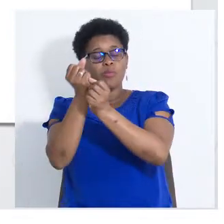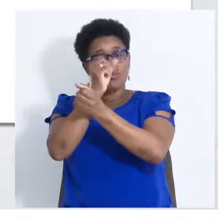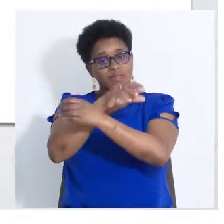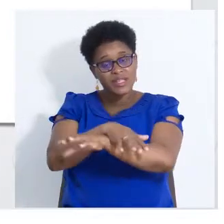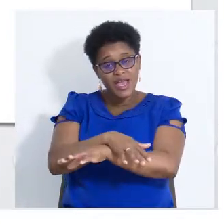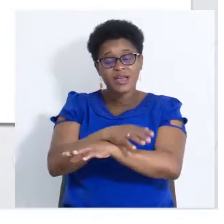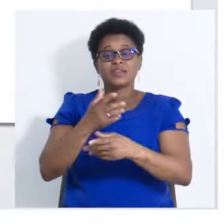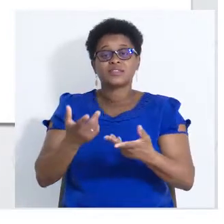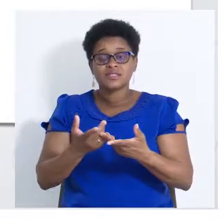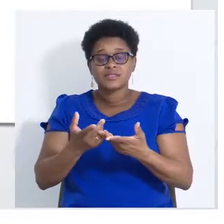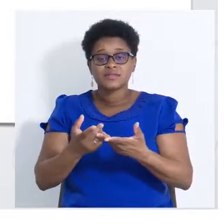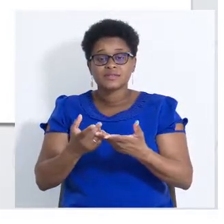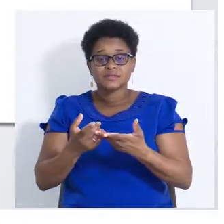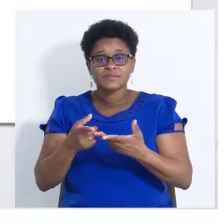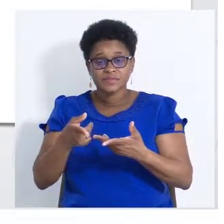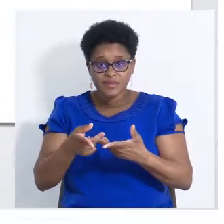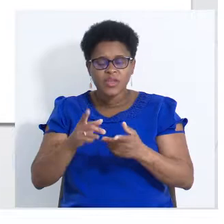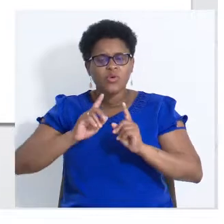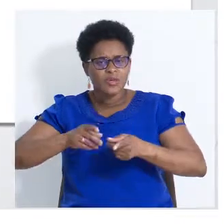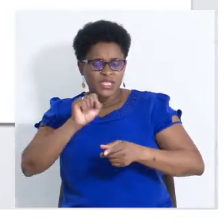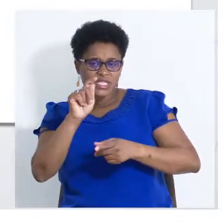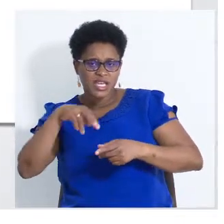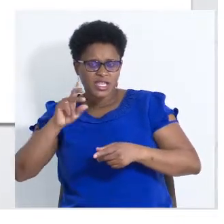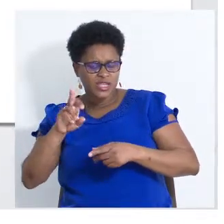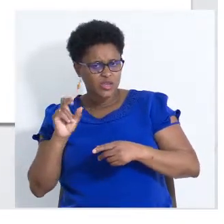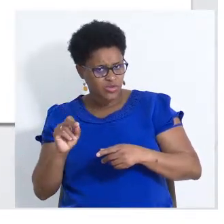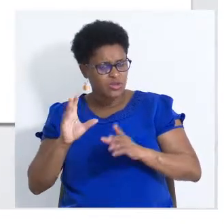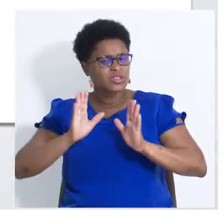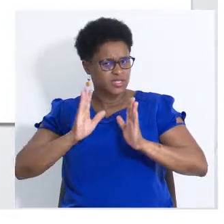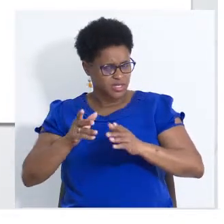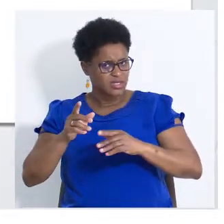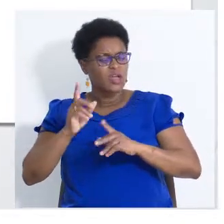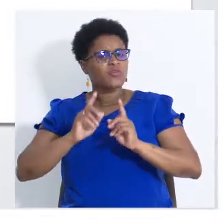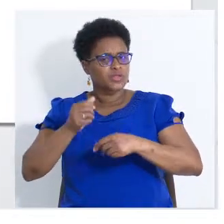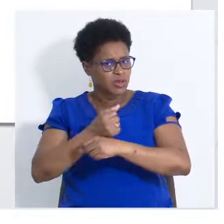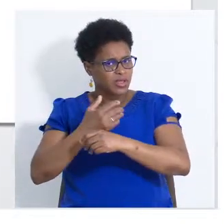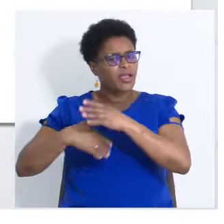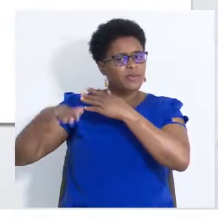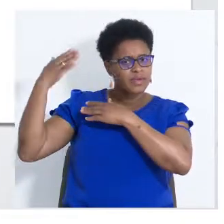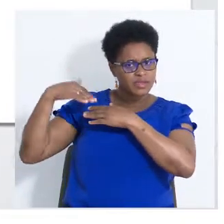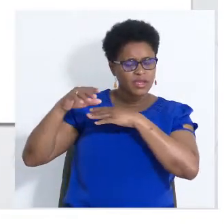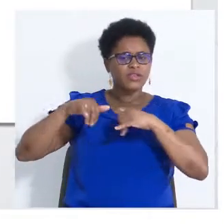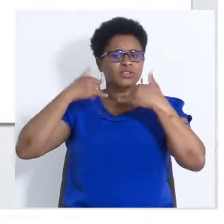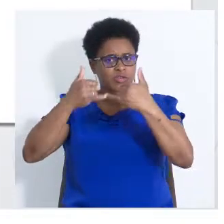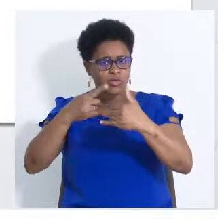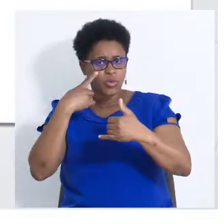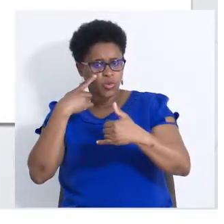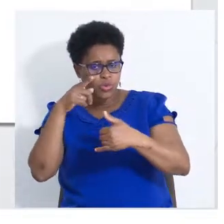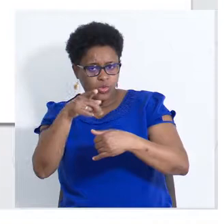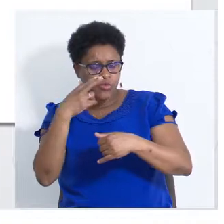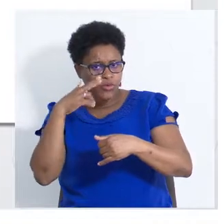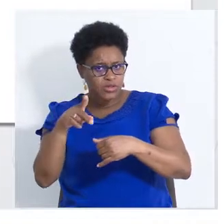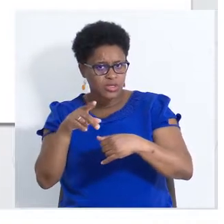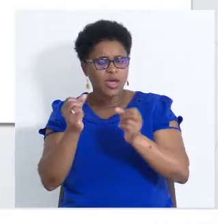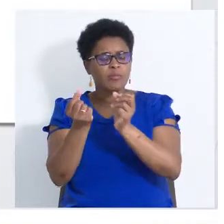seu género. A gente já começou a trabalhar alguns géneros lá atrás. Depois tu vais reconhecer a